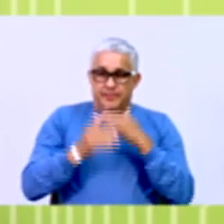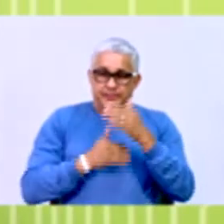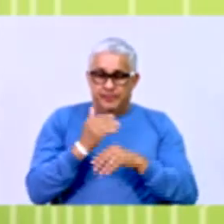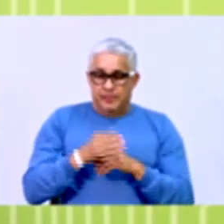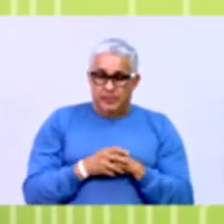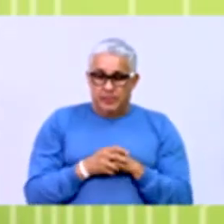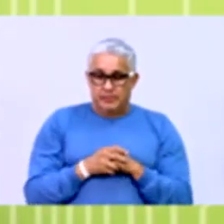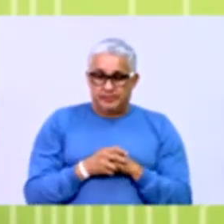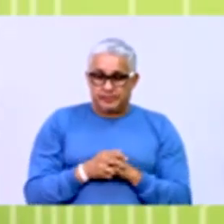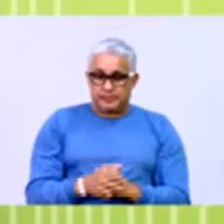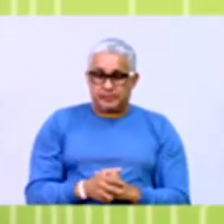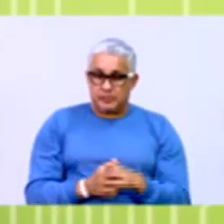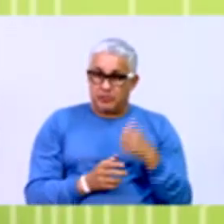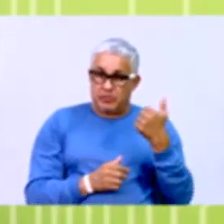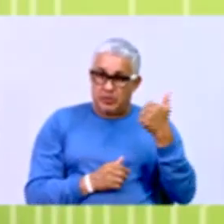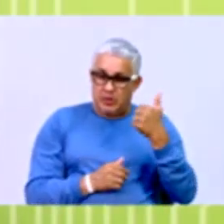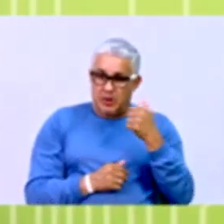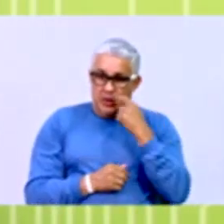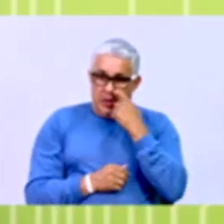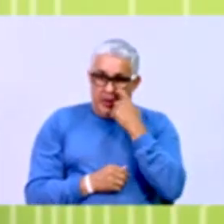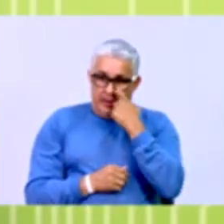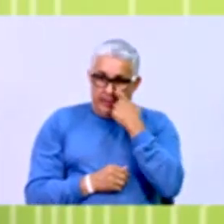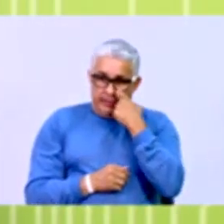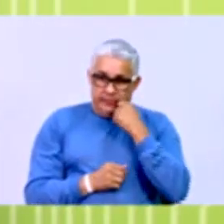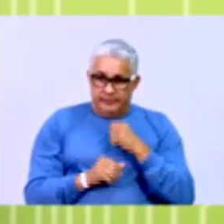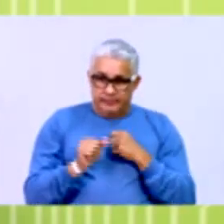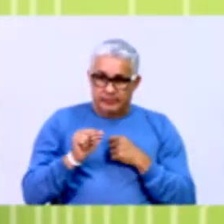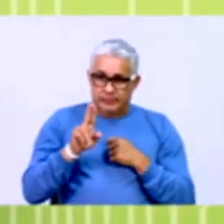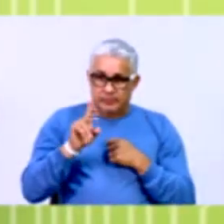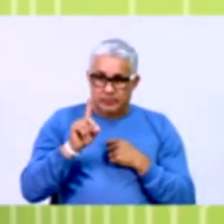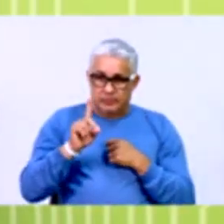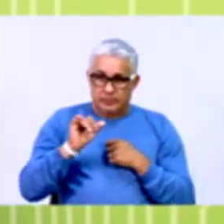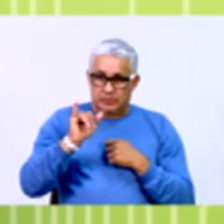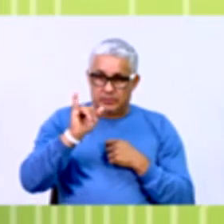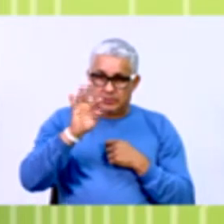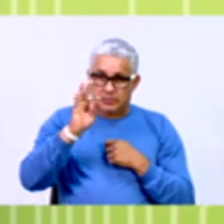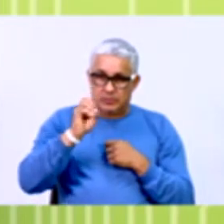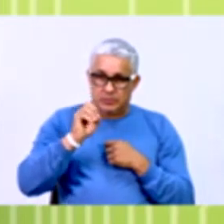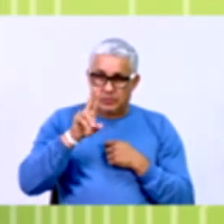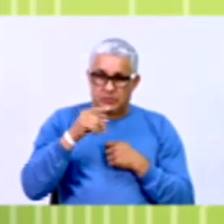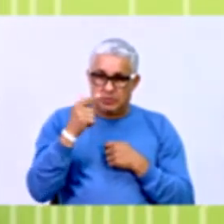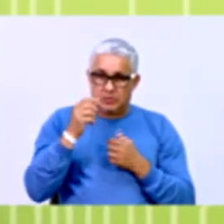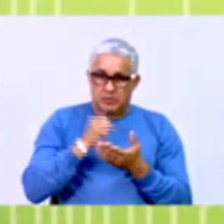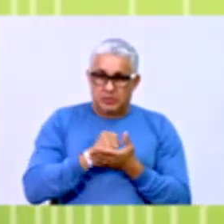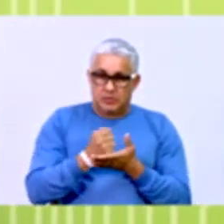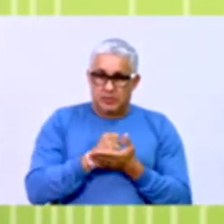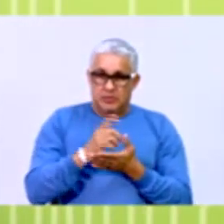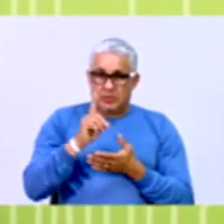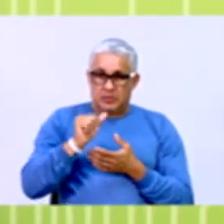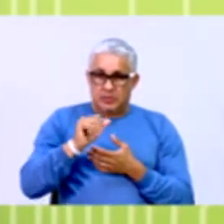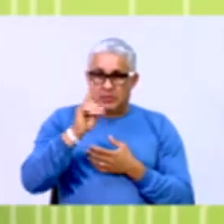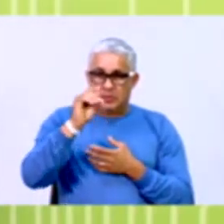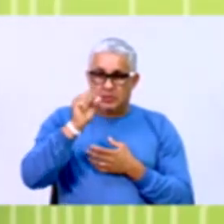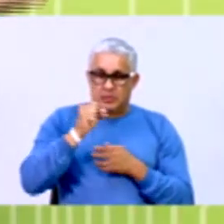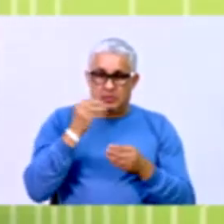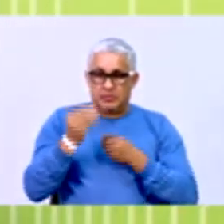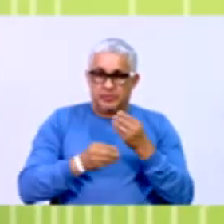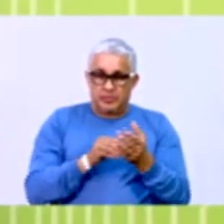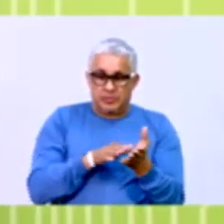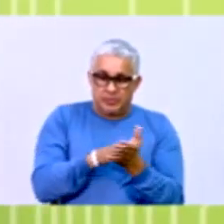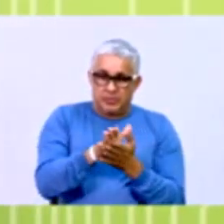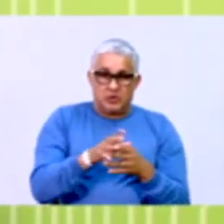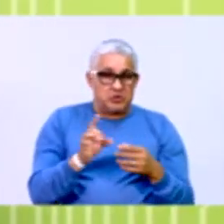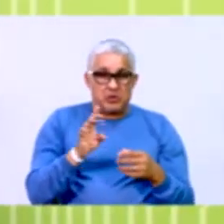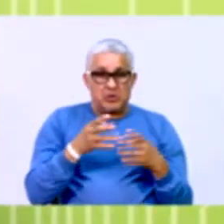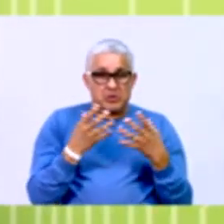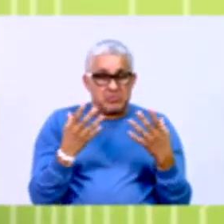princípio, o primeiro processo, o auditor não tem controle de como os dados foram gerados. Ele simplesmente aceita